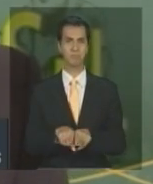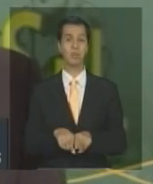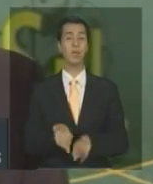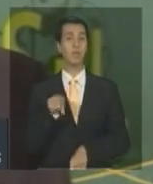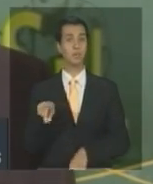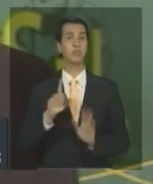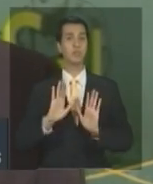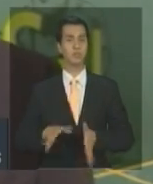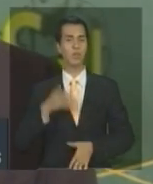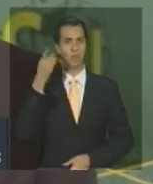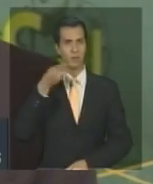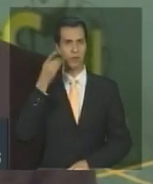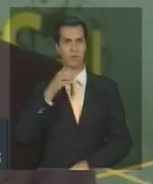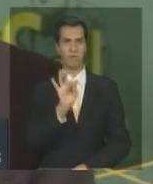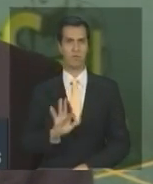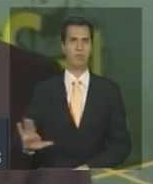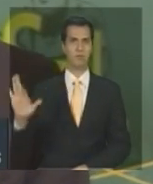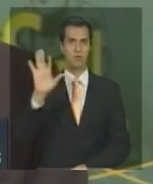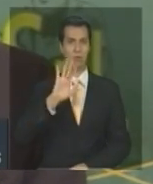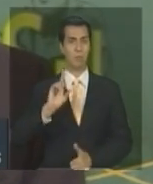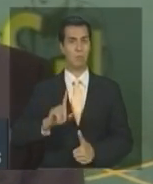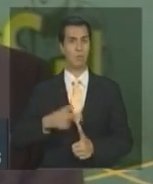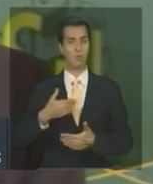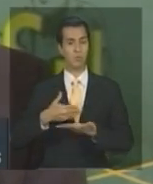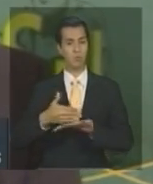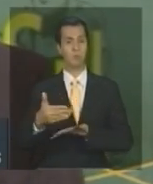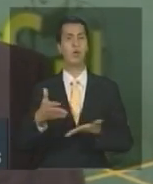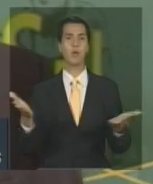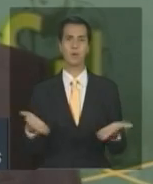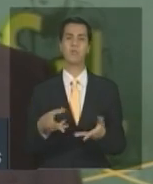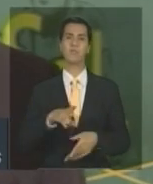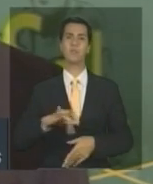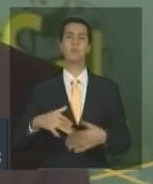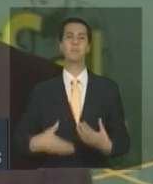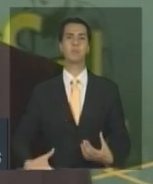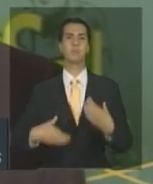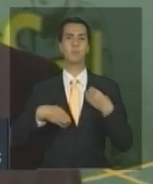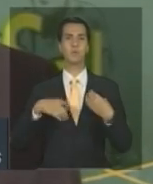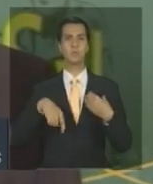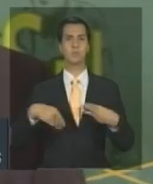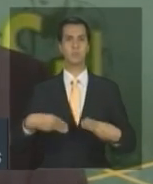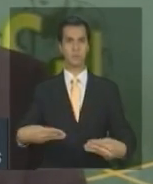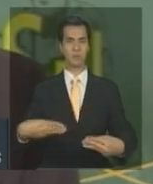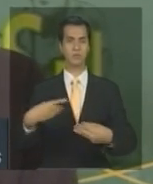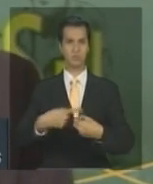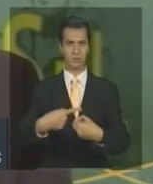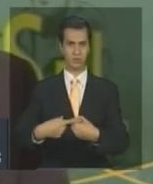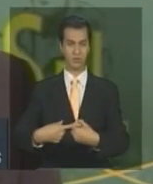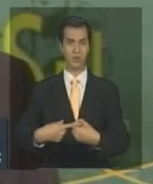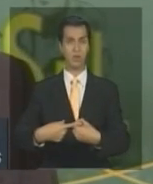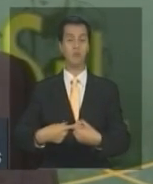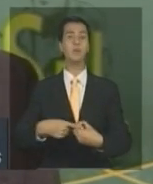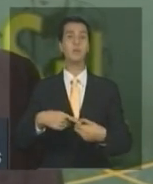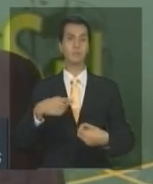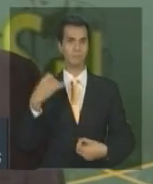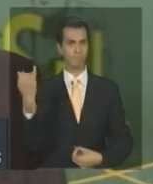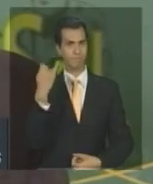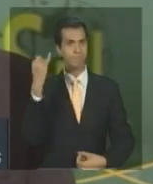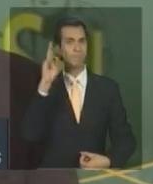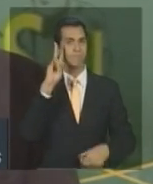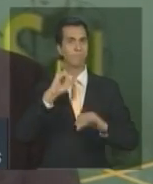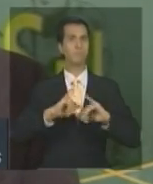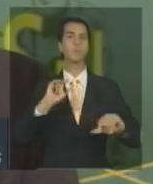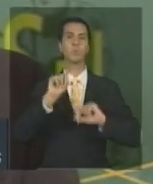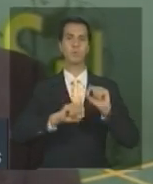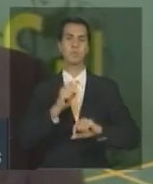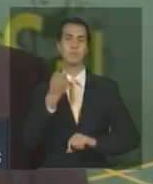e agora vai assumir aí a pasta das cidades. Importante lembrar que na semana passada, na sexta-feira passada, ele já esteve